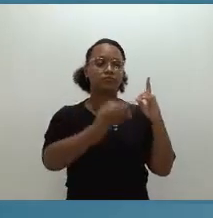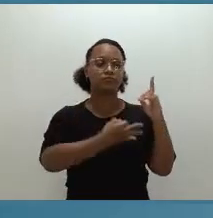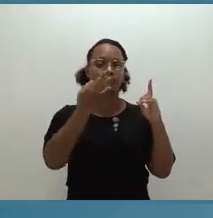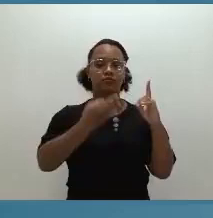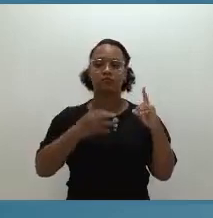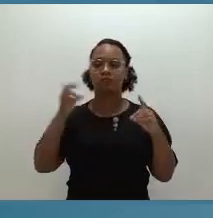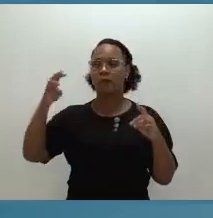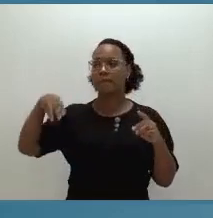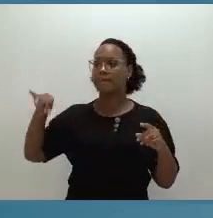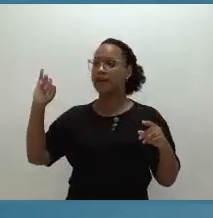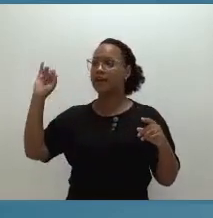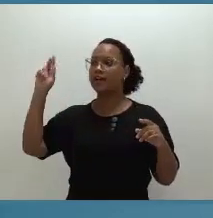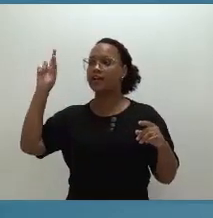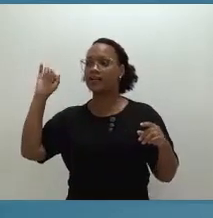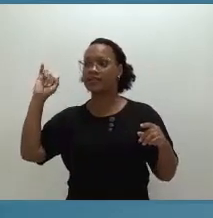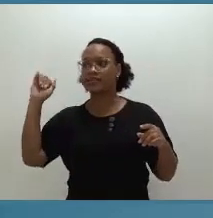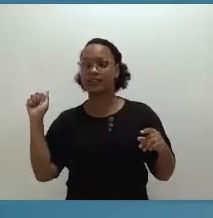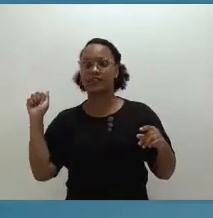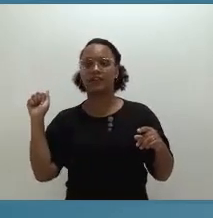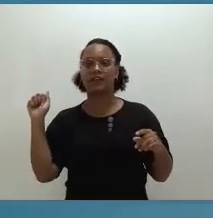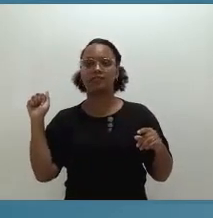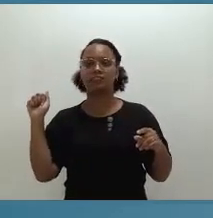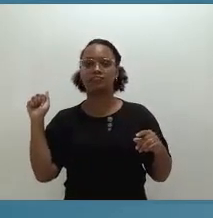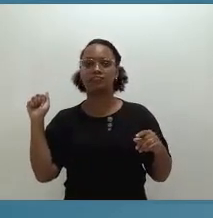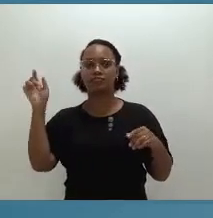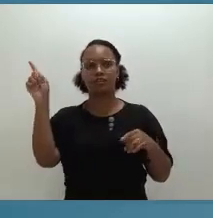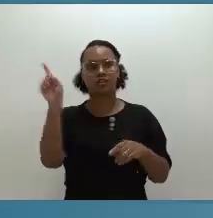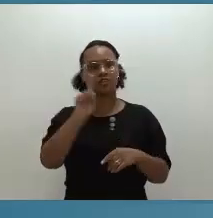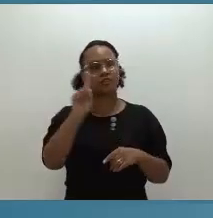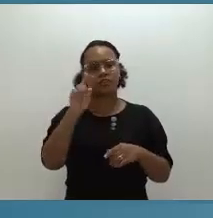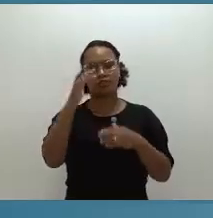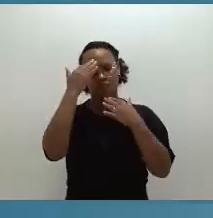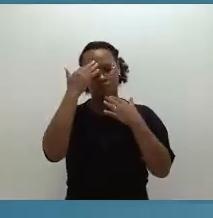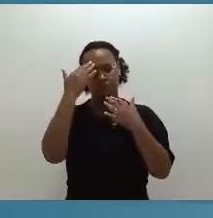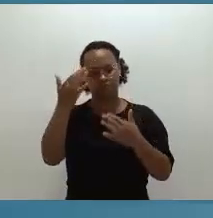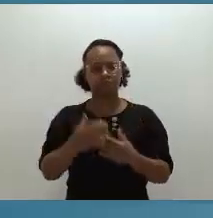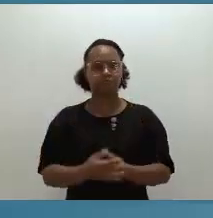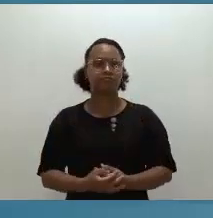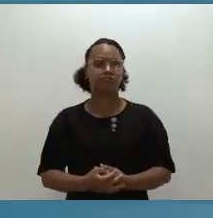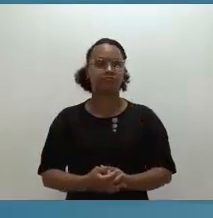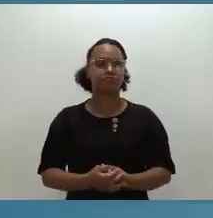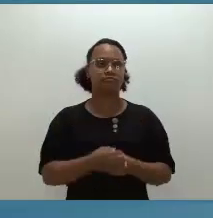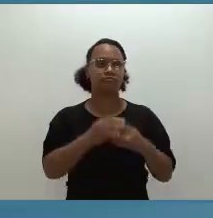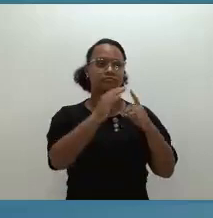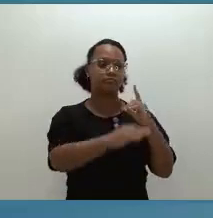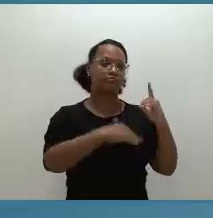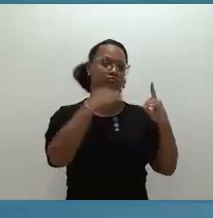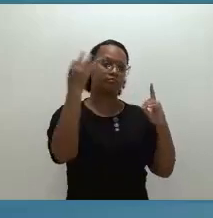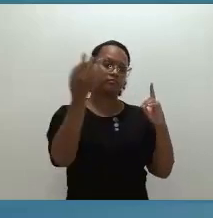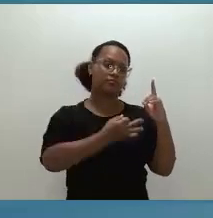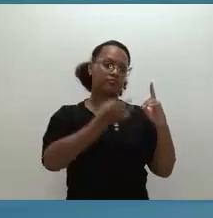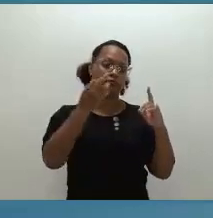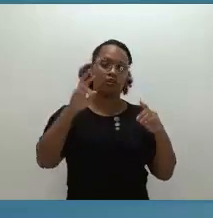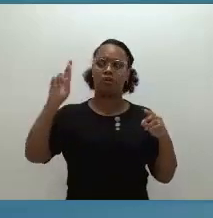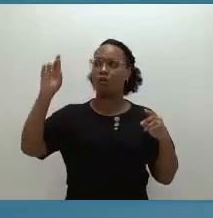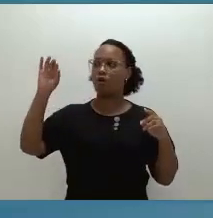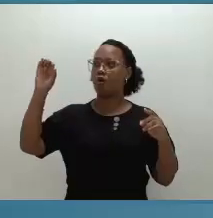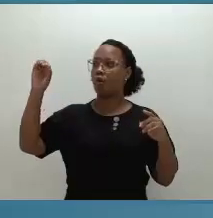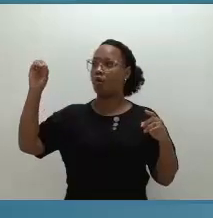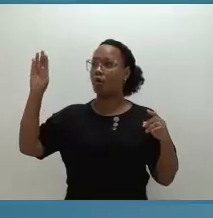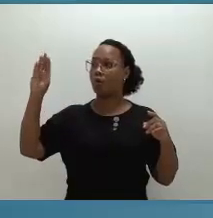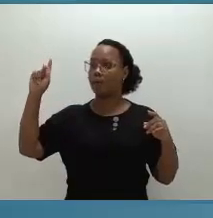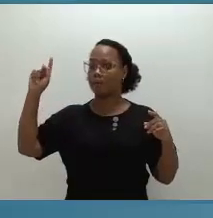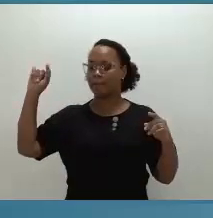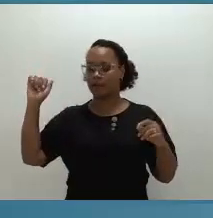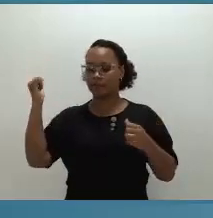Desembargadora Maria de Virgem de Miranda Lobato. Não, excelência, obrigada. Desembargador Roberto, eleito